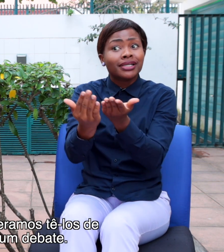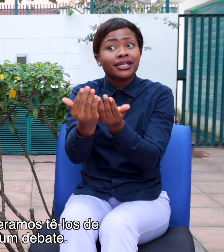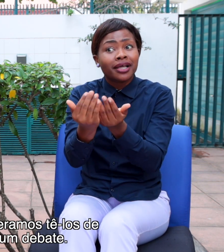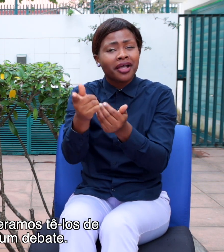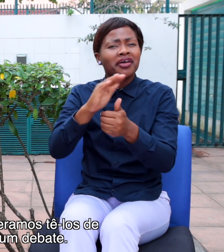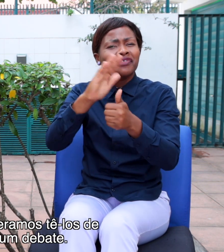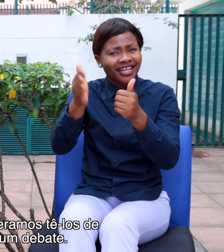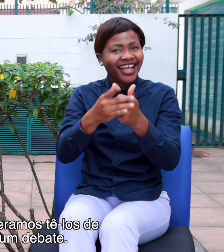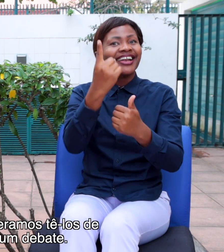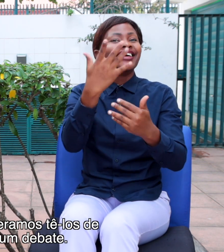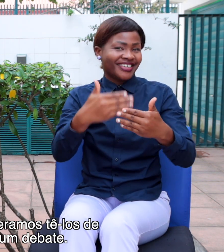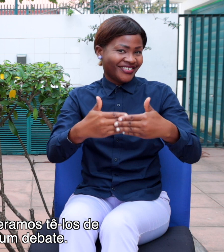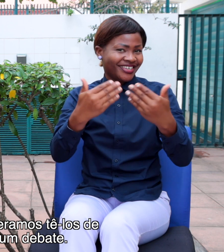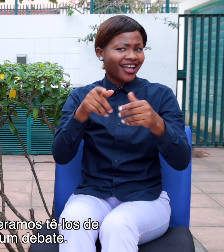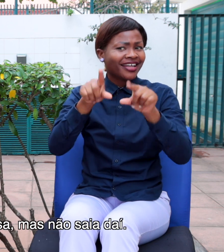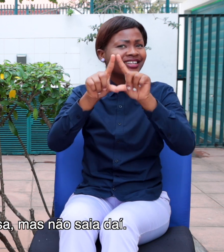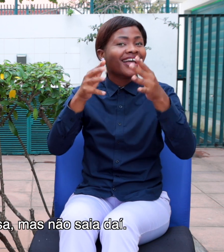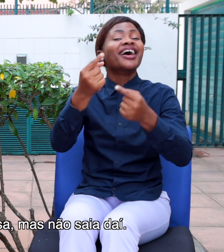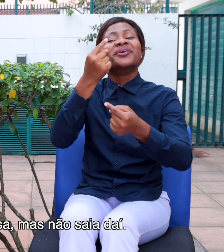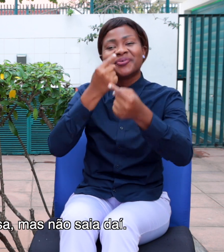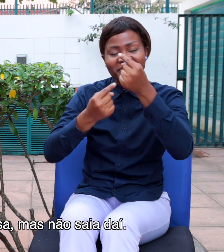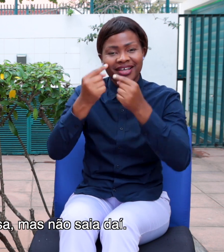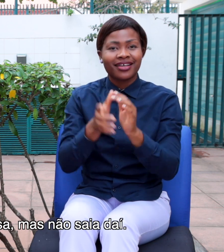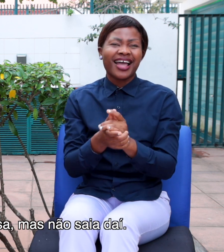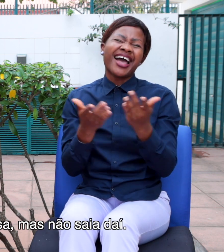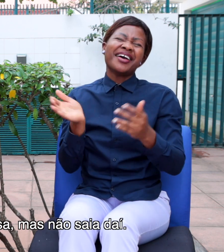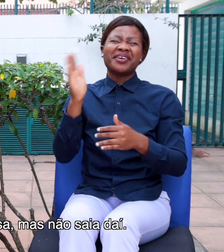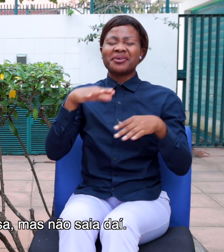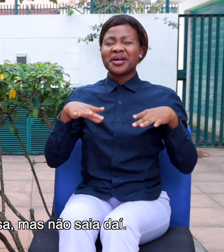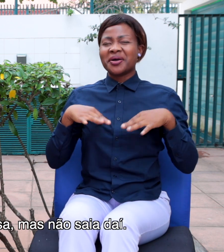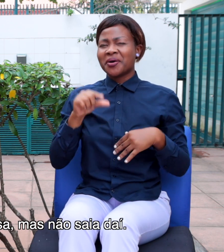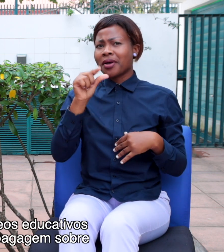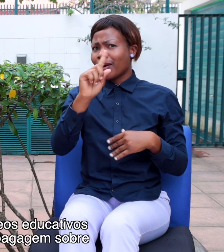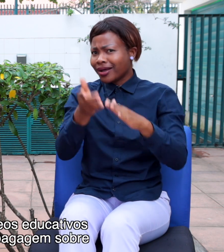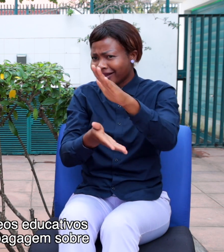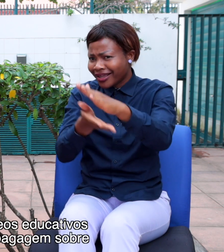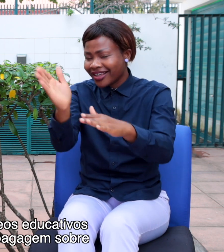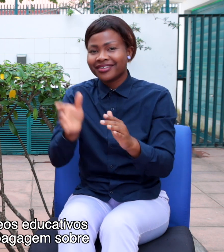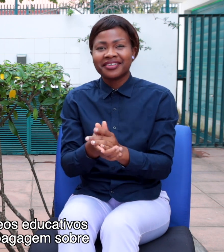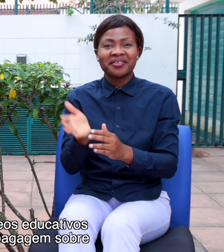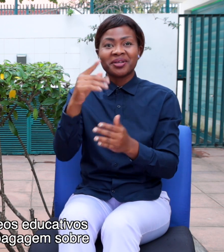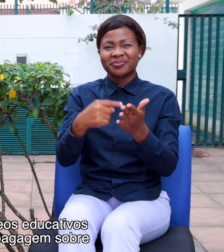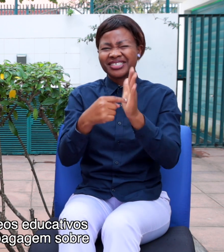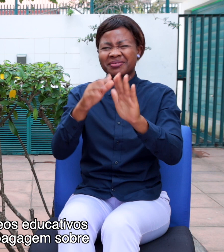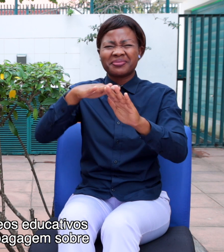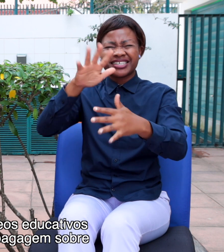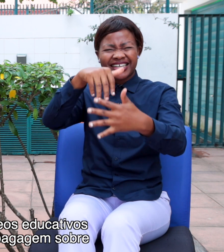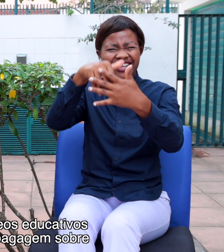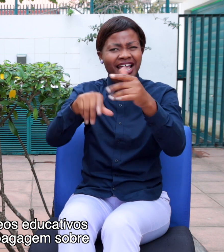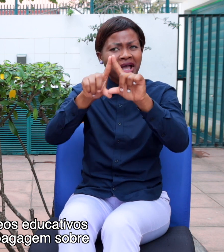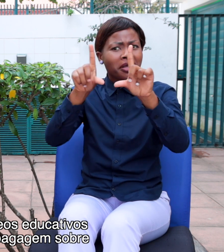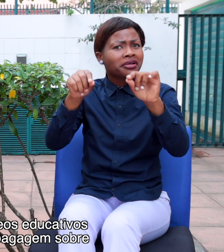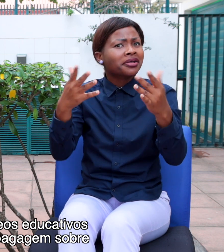esperamos tê-los de volta para mais um debate. Vamos a uma breve pausa, mas não saia daí. Acompanhe os vídeos educativos